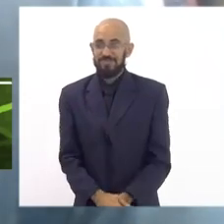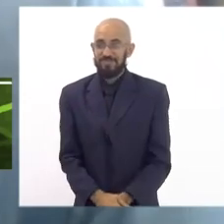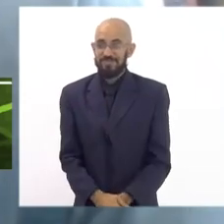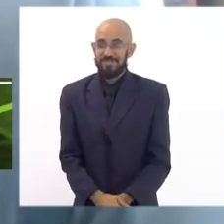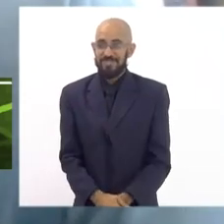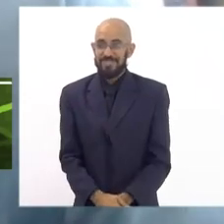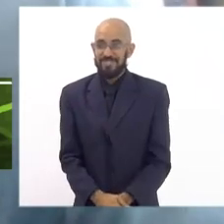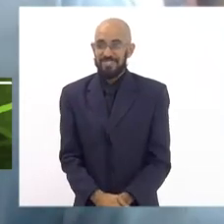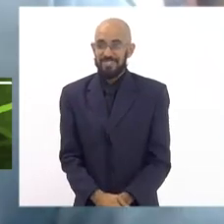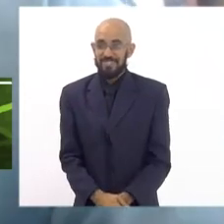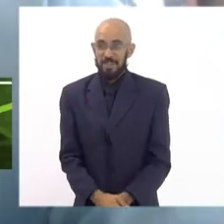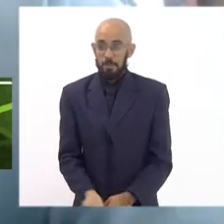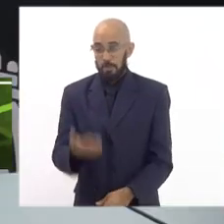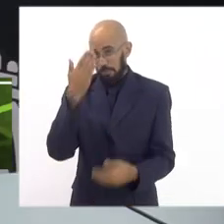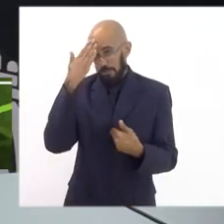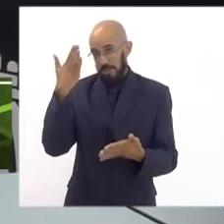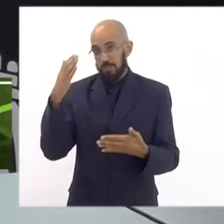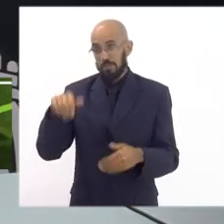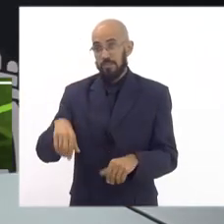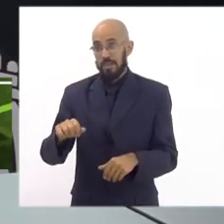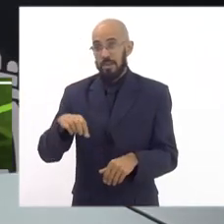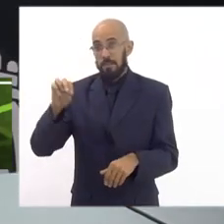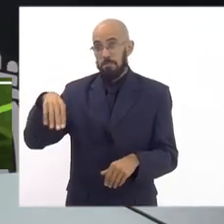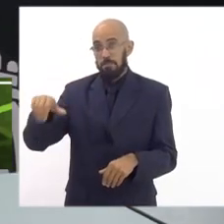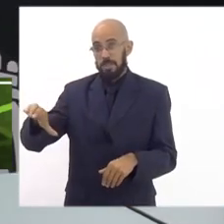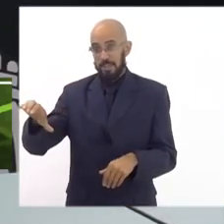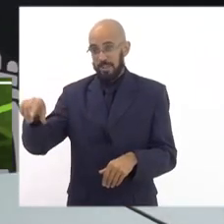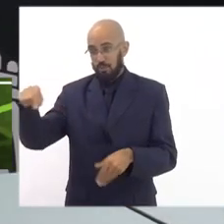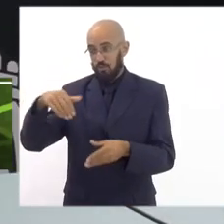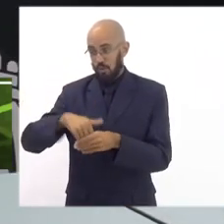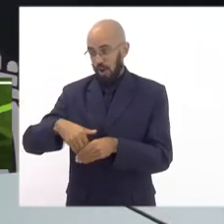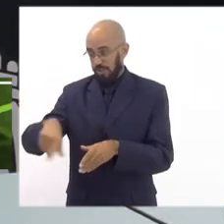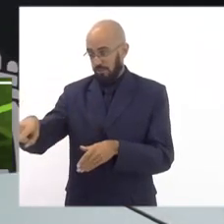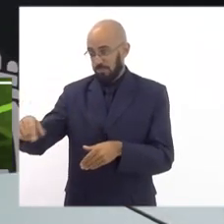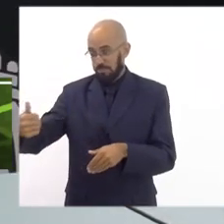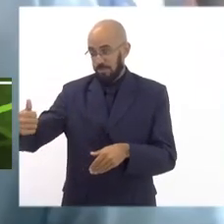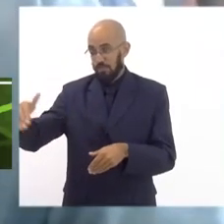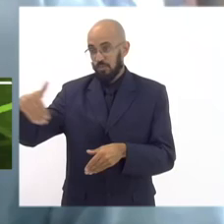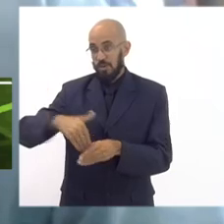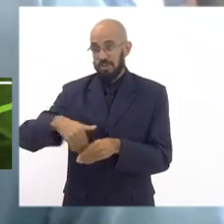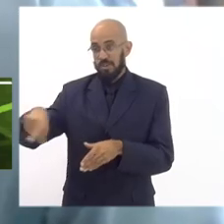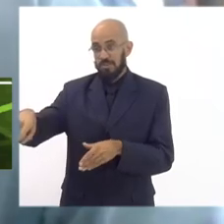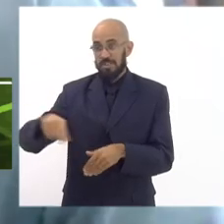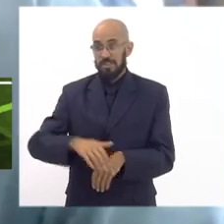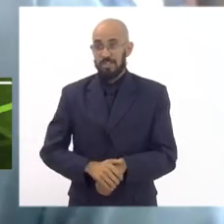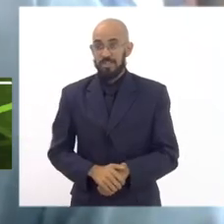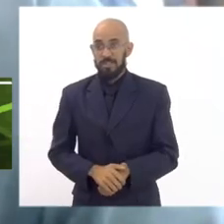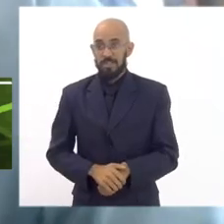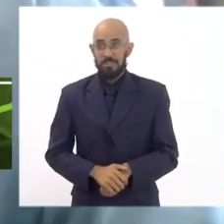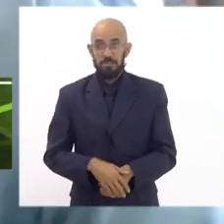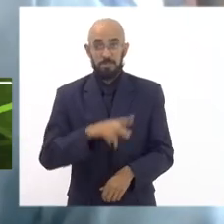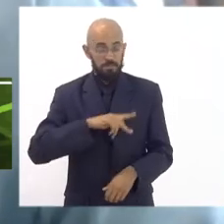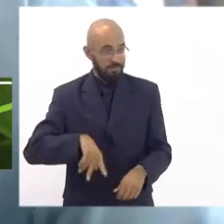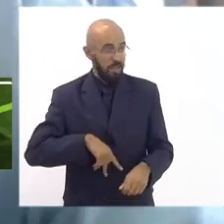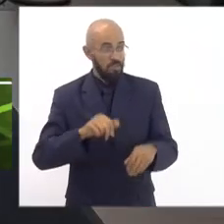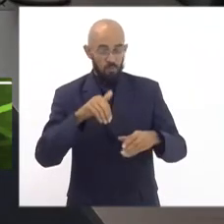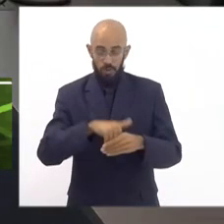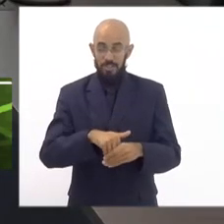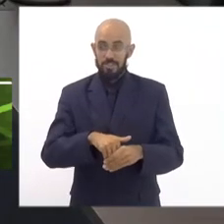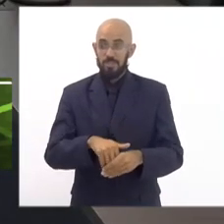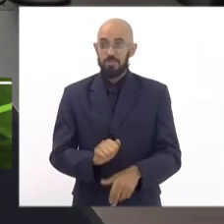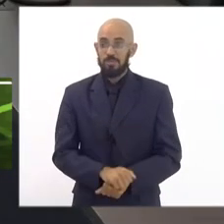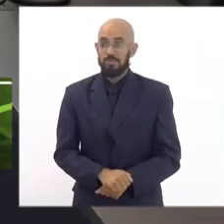deixa o Mick votar. Não, Mick, vota primeiro. Né? Vota primeiro. Votar. Como vota primeiro? Votar, mas o presidente tem que votar em votação. Pode votar, em votação.